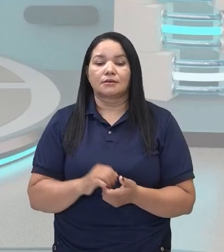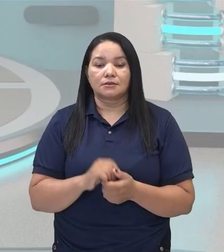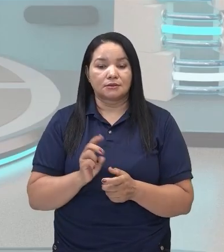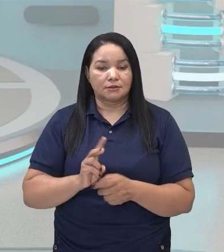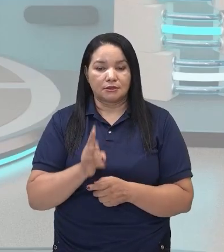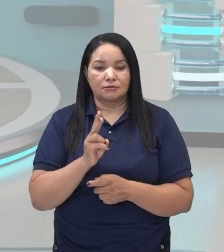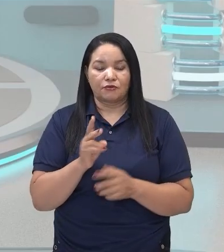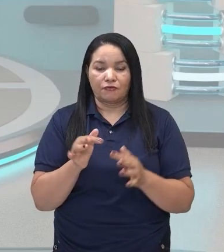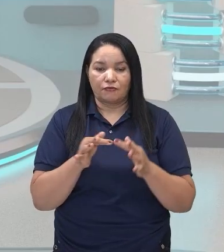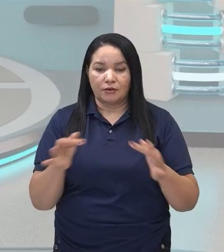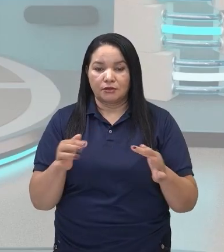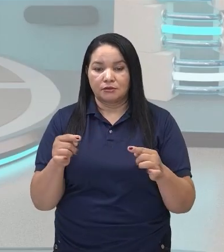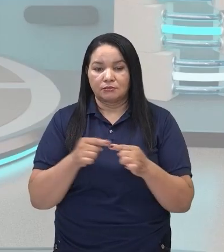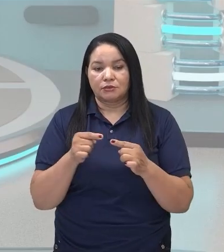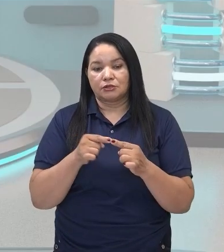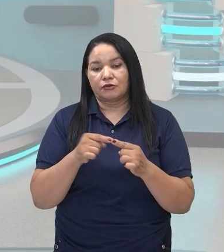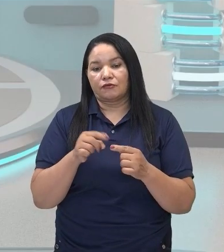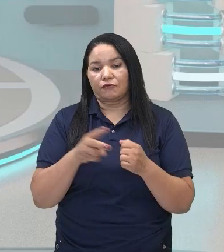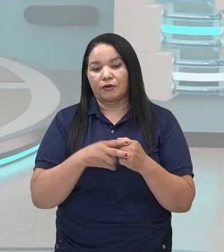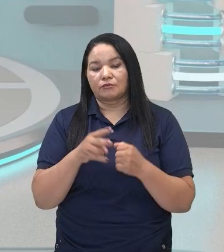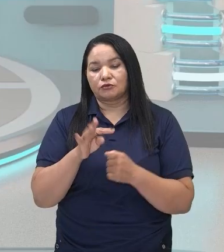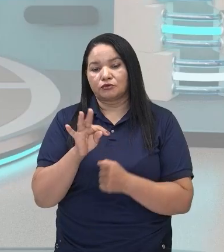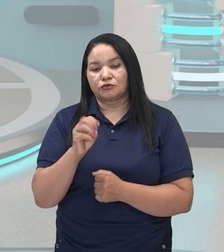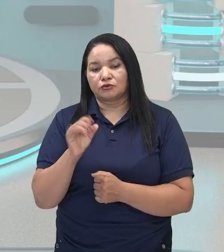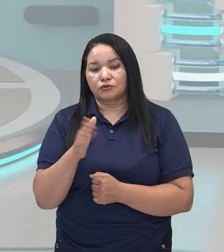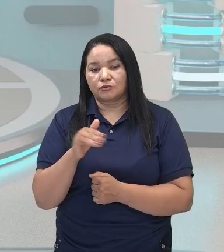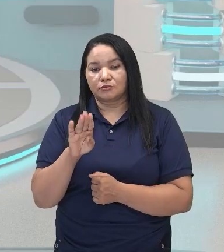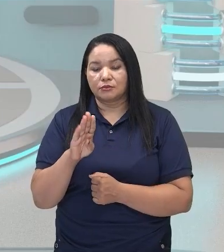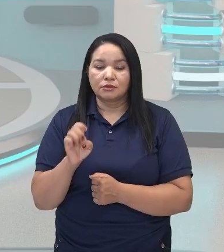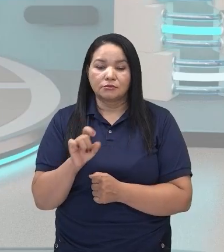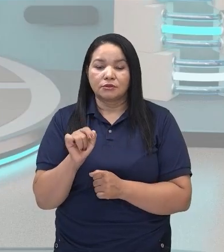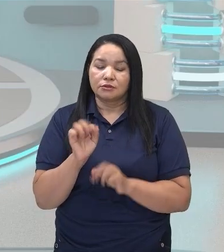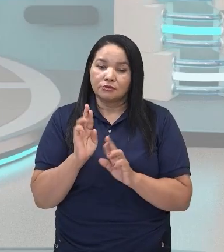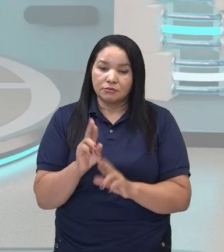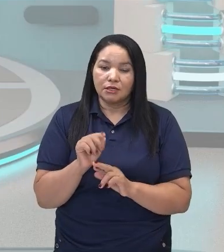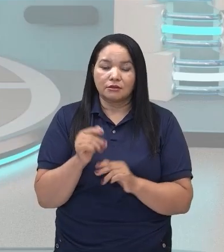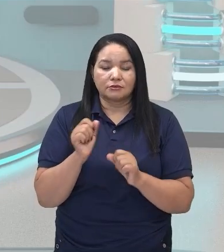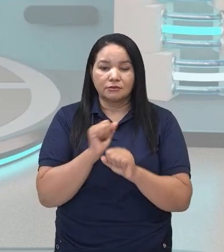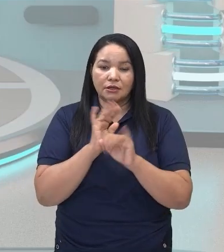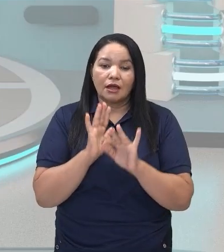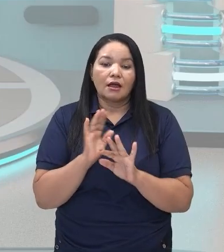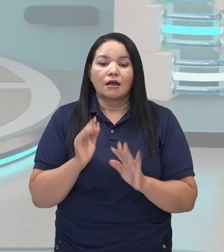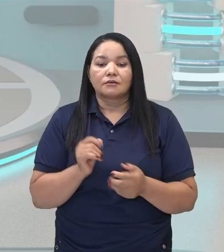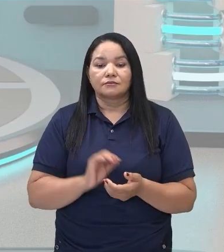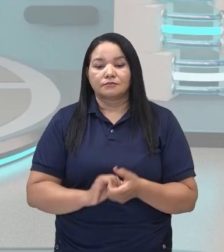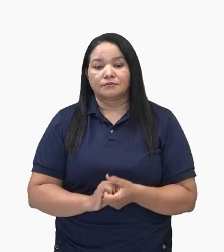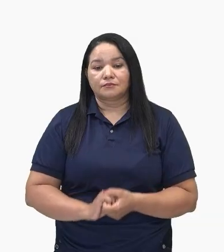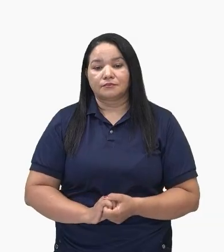to be não é diferente. Tá bom, gente? Espero ter ficado bastante claro e a gente vai ficando por aqui.